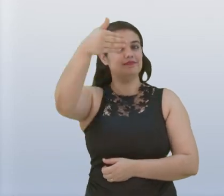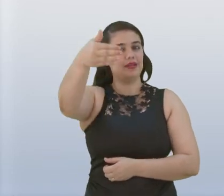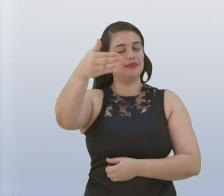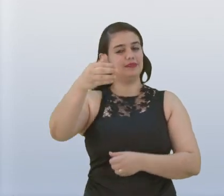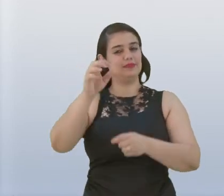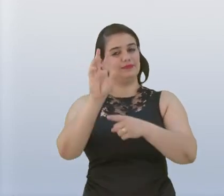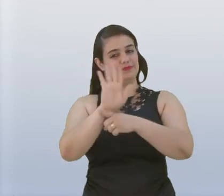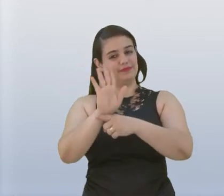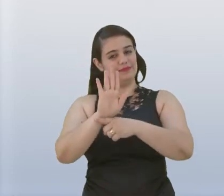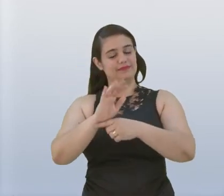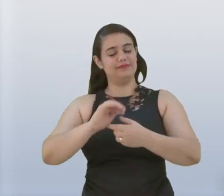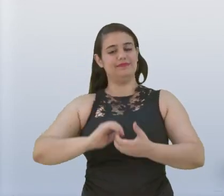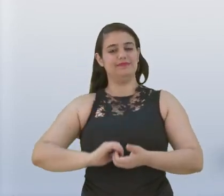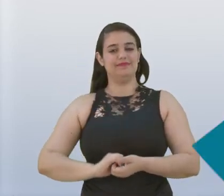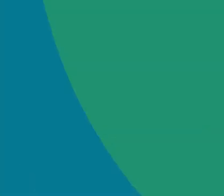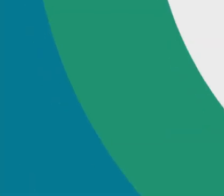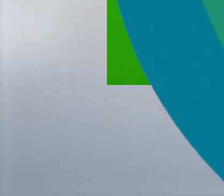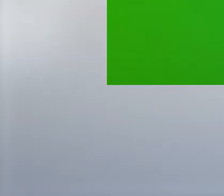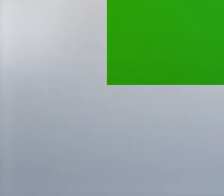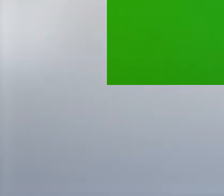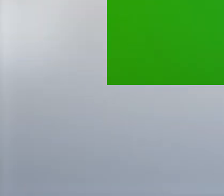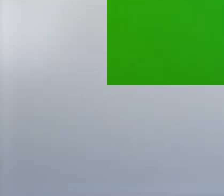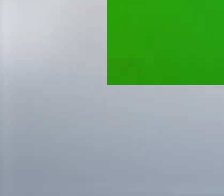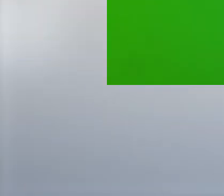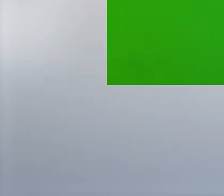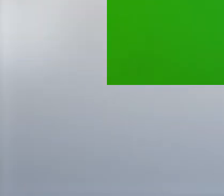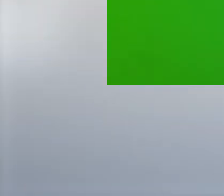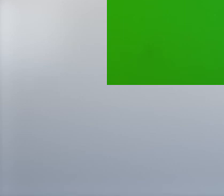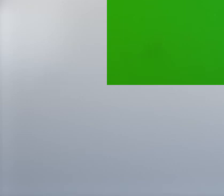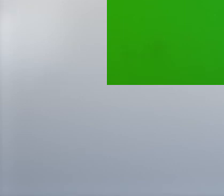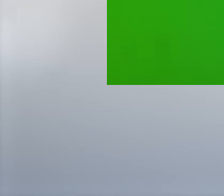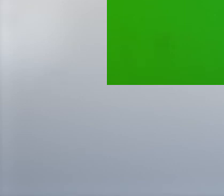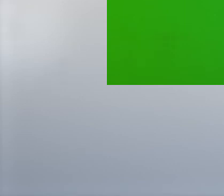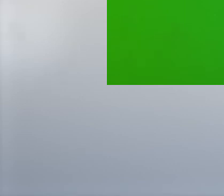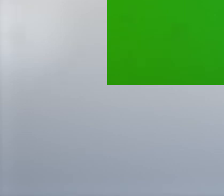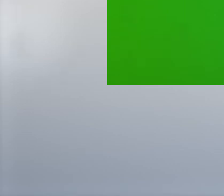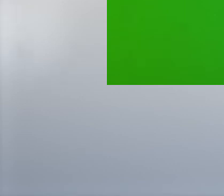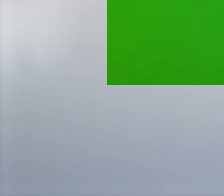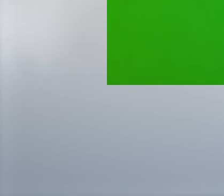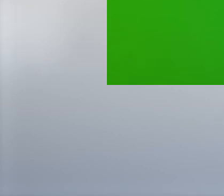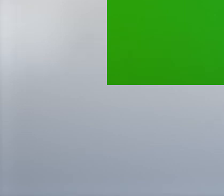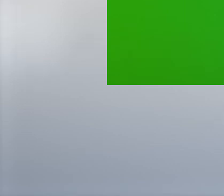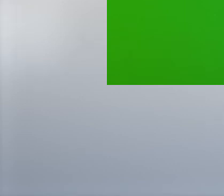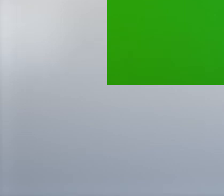que tenha gostado das nossas dicas. Até a próxima!